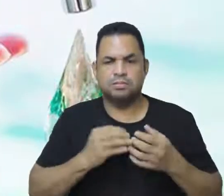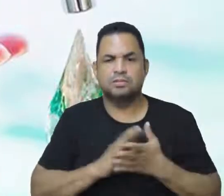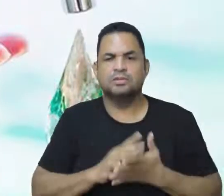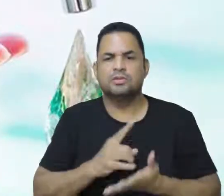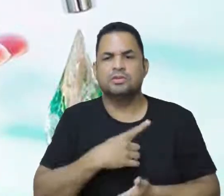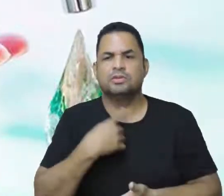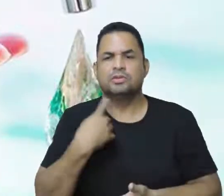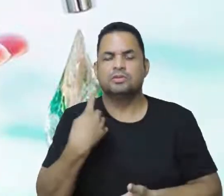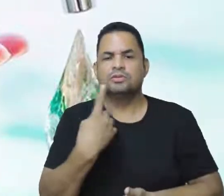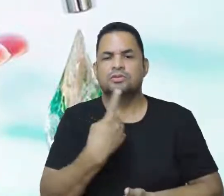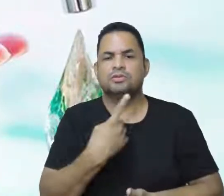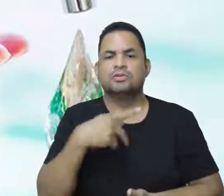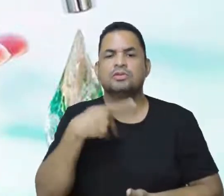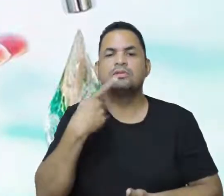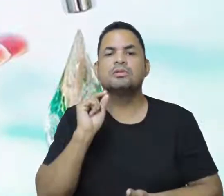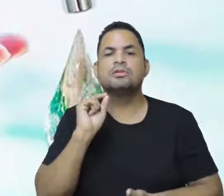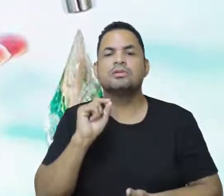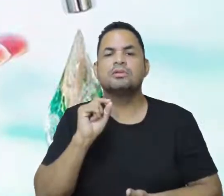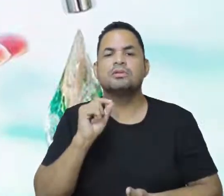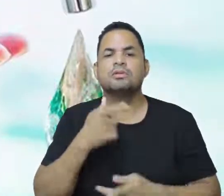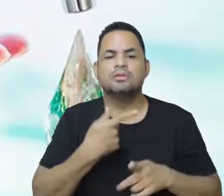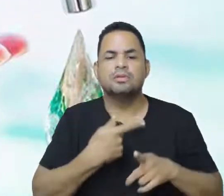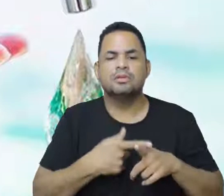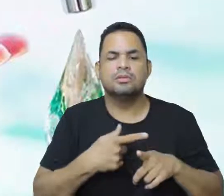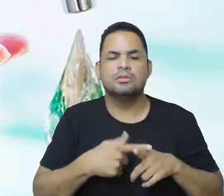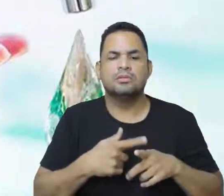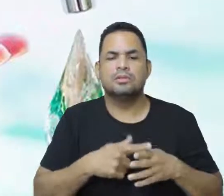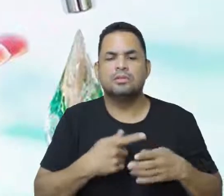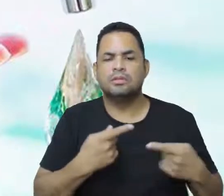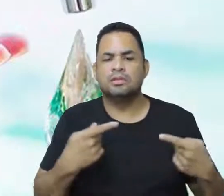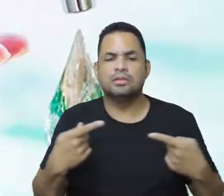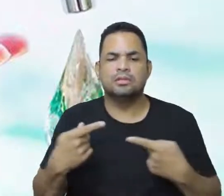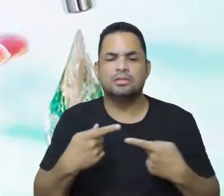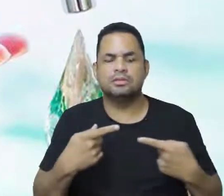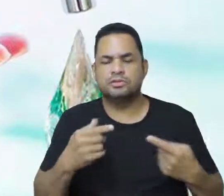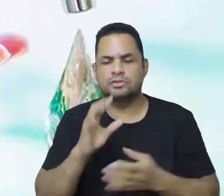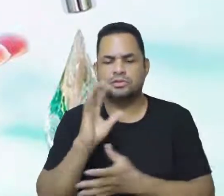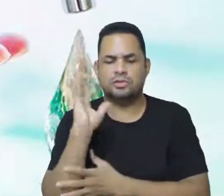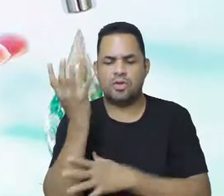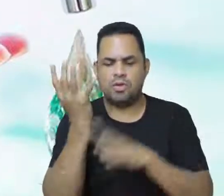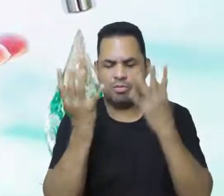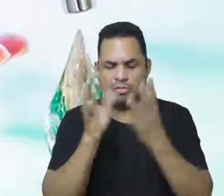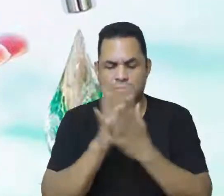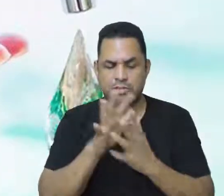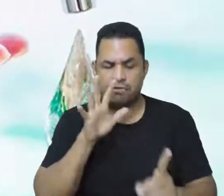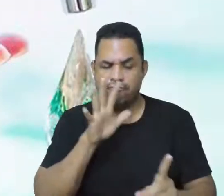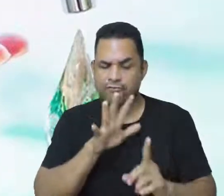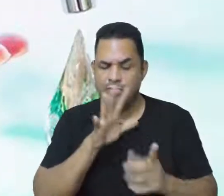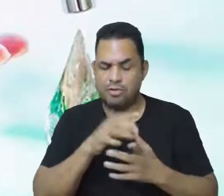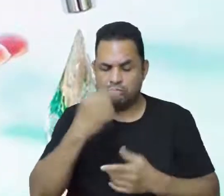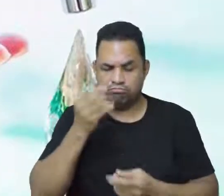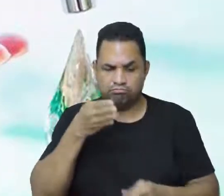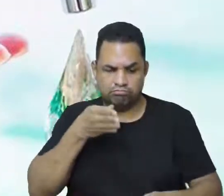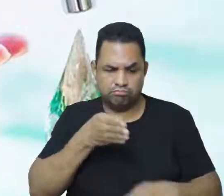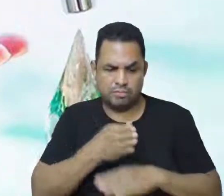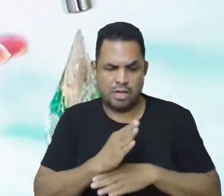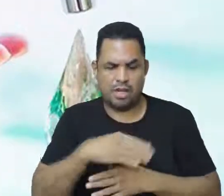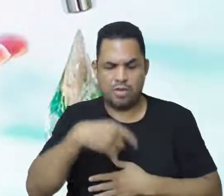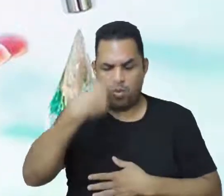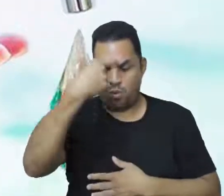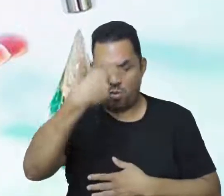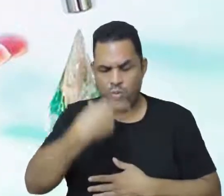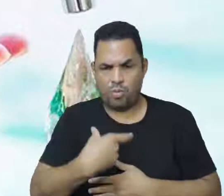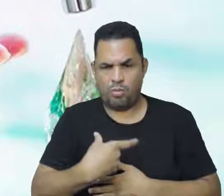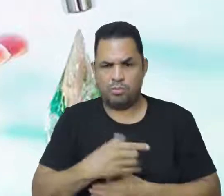quê? De problemas relacionados ao meio ambiente que atingem diretamente o homem. Ou seja, está voltando à